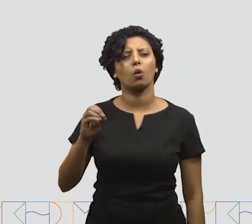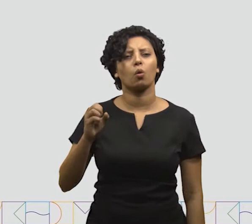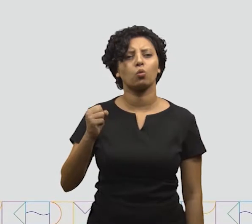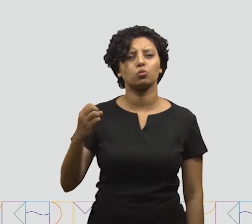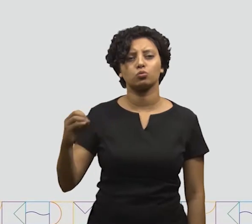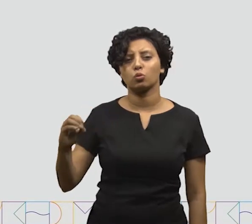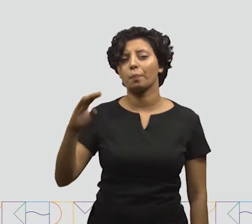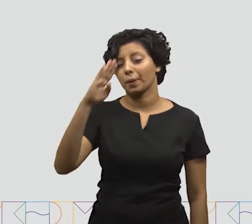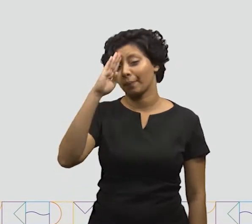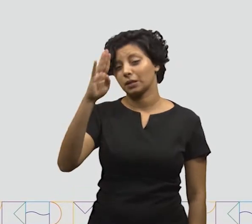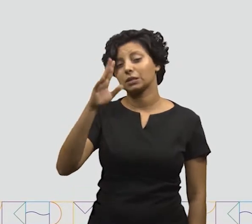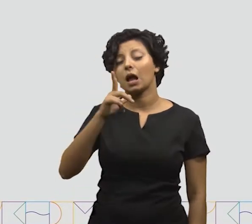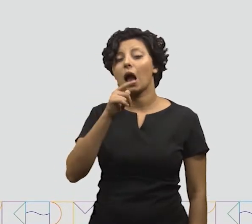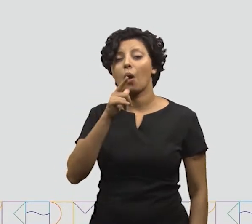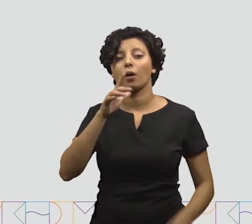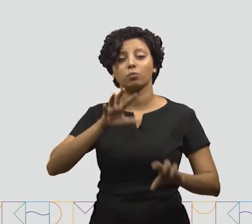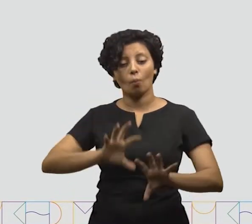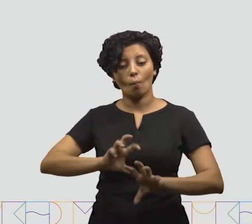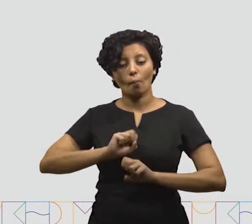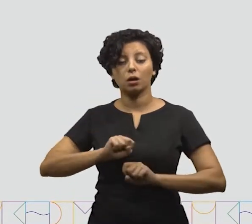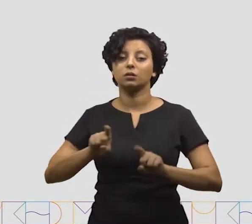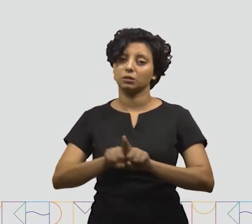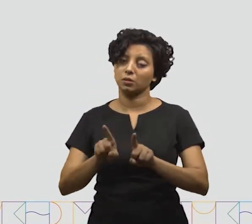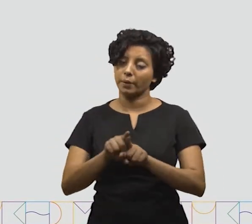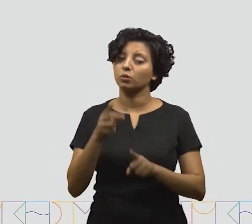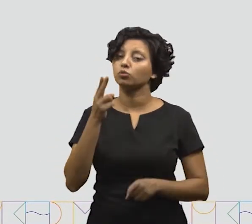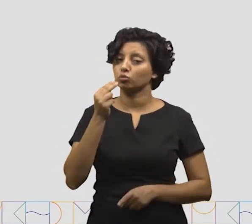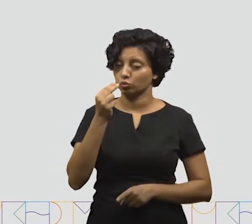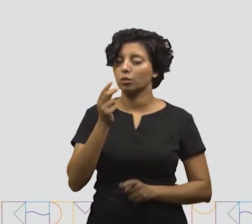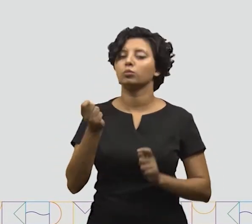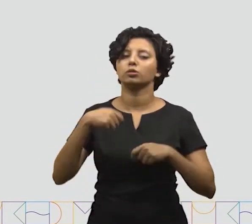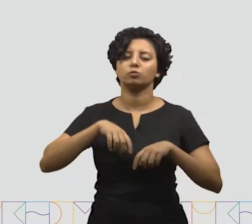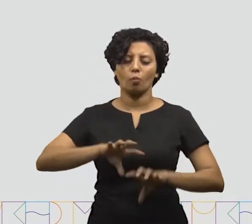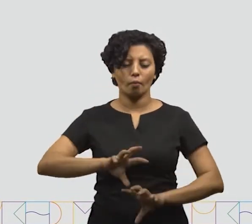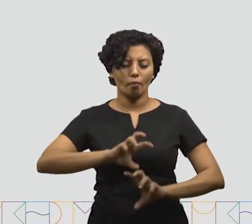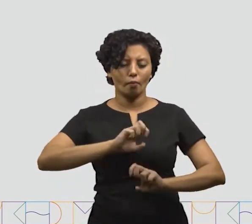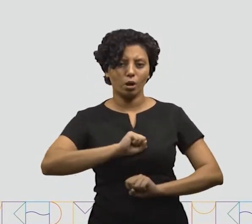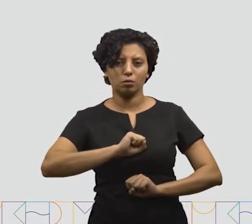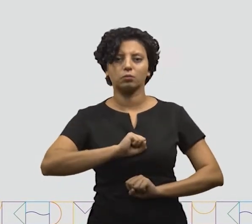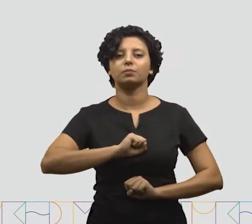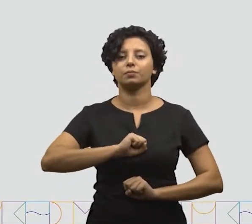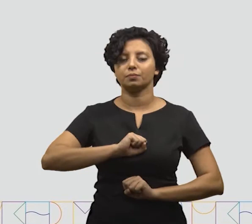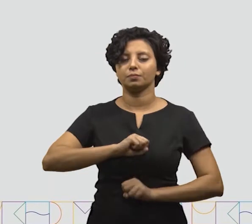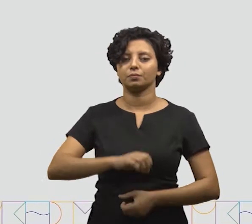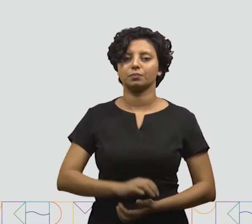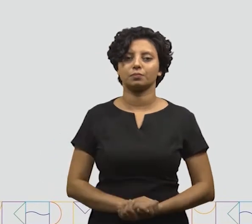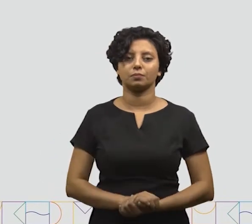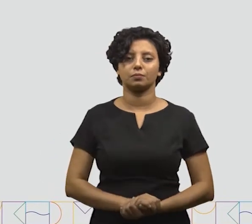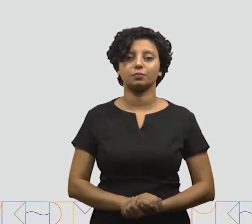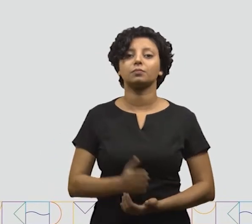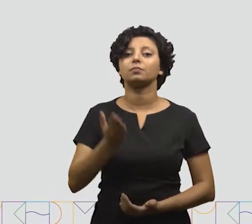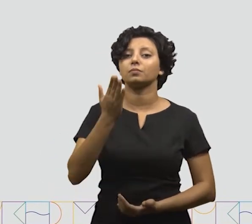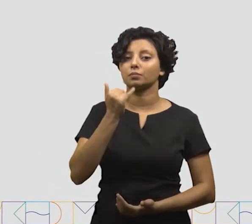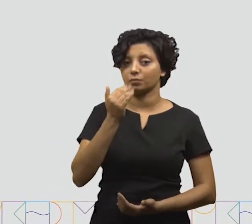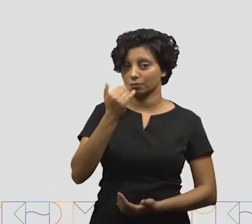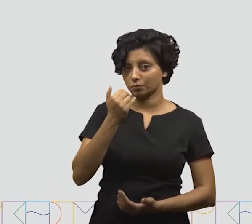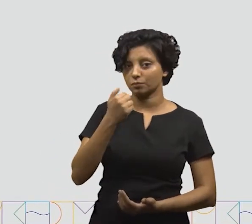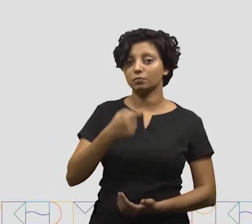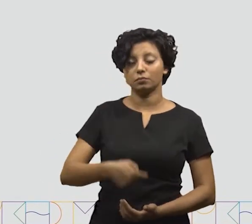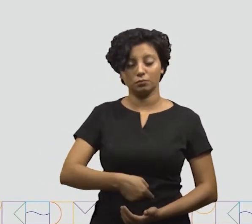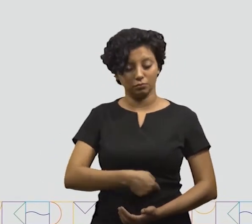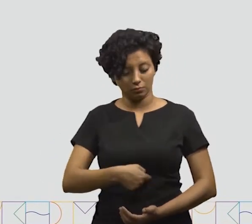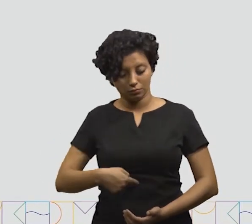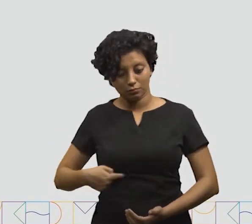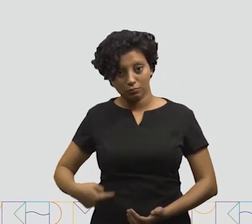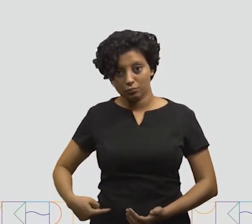principalmente água, mas também nutrientes, são absorvidos pelo organismo. Os alimentos do bolo alimentar